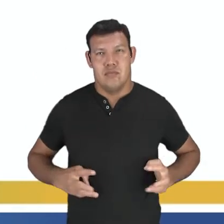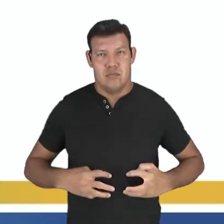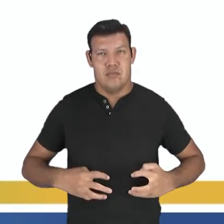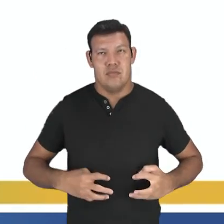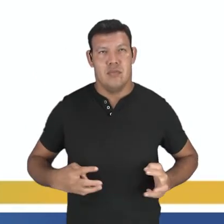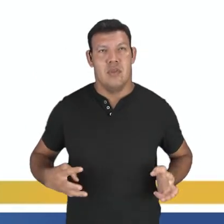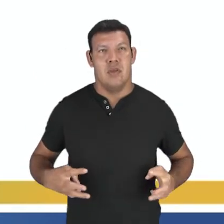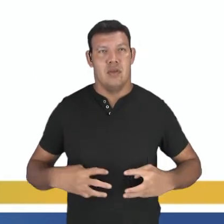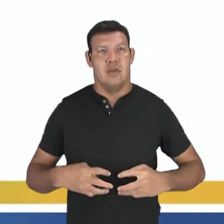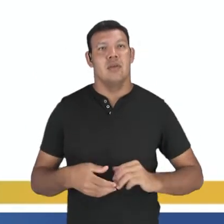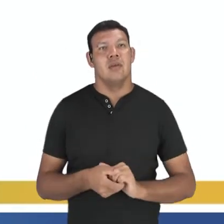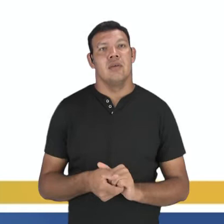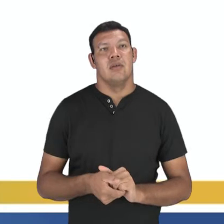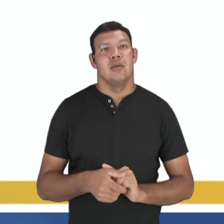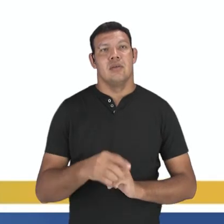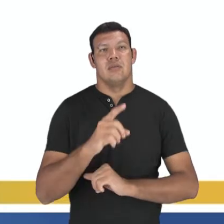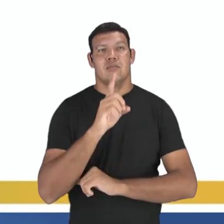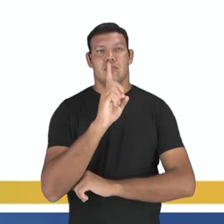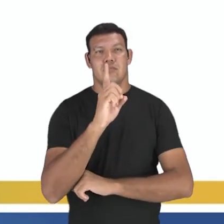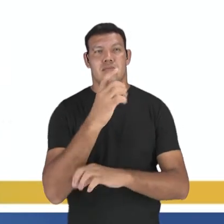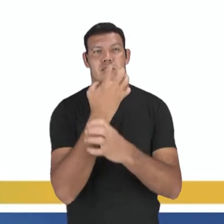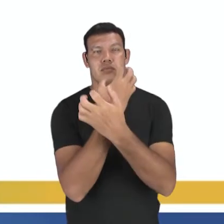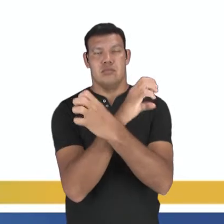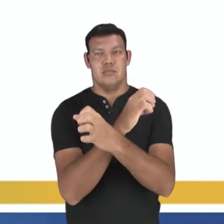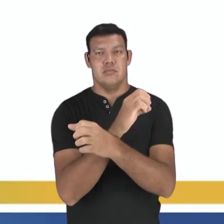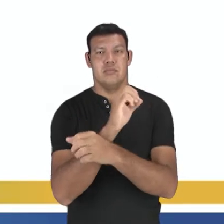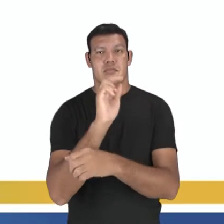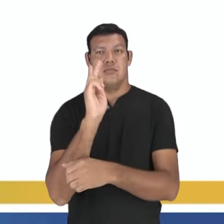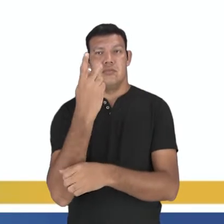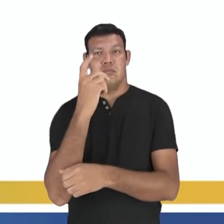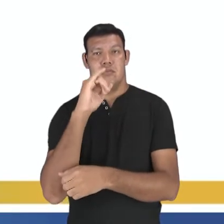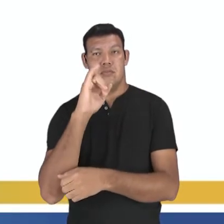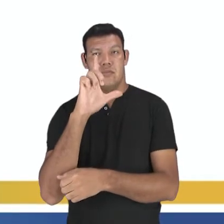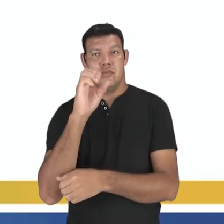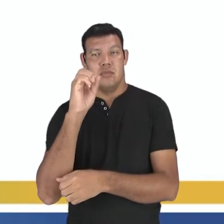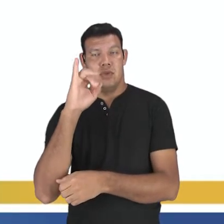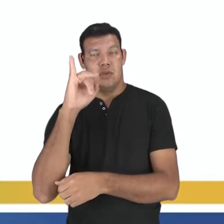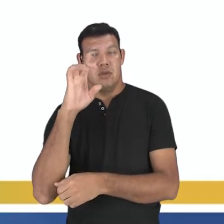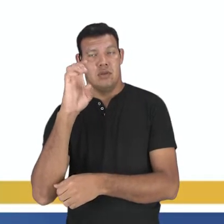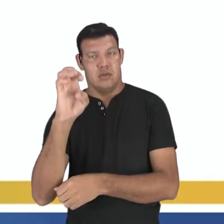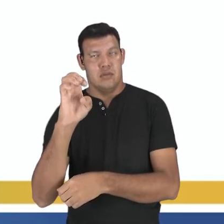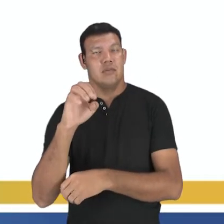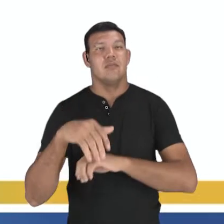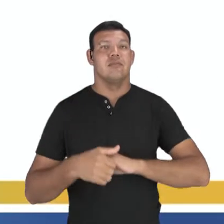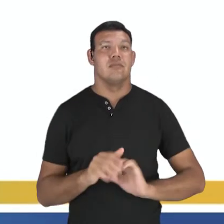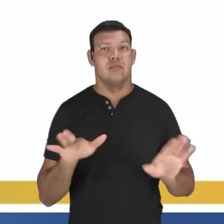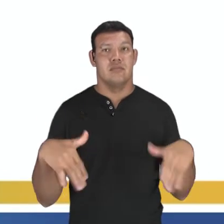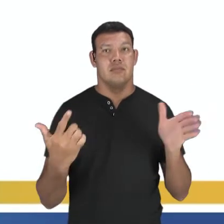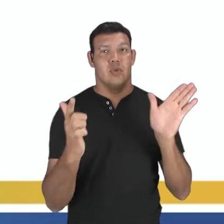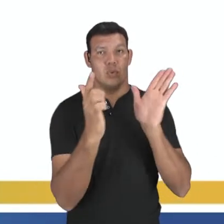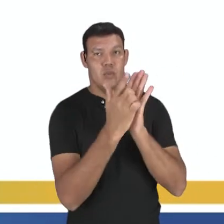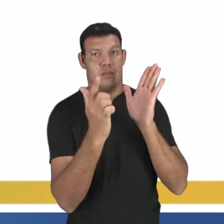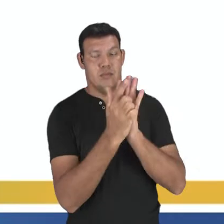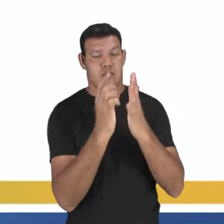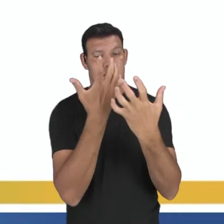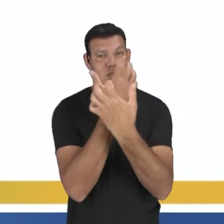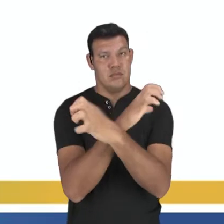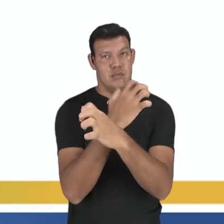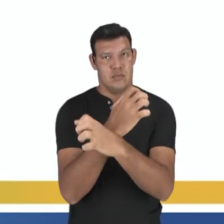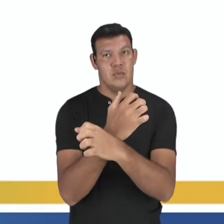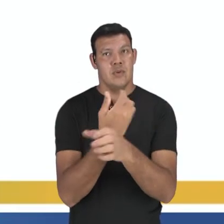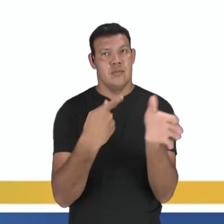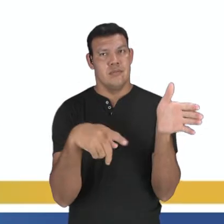bem específica para conseguir atuar em todas as funções que ele precisa. E aqui um pouquinho a respeito das funções do esqueleto no